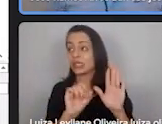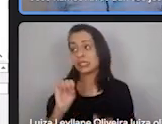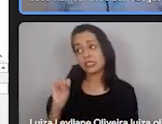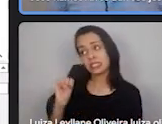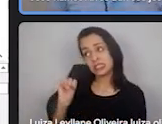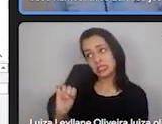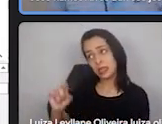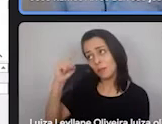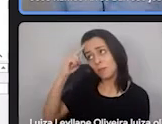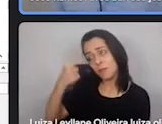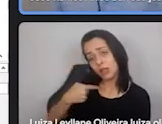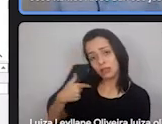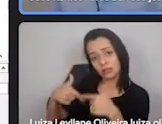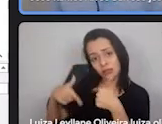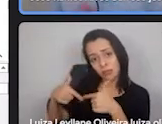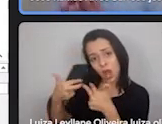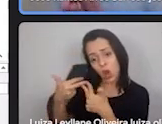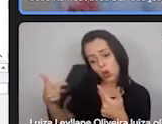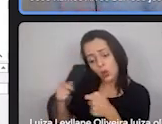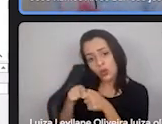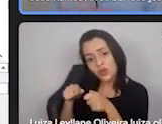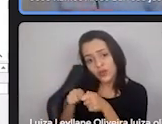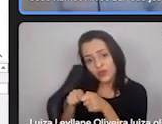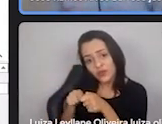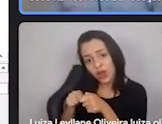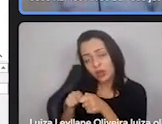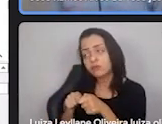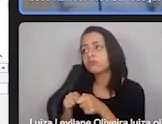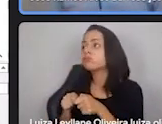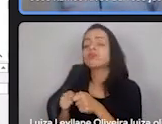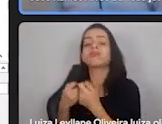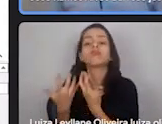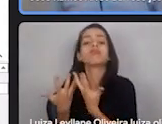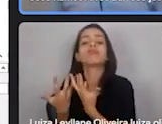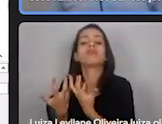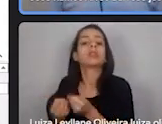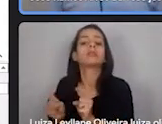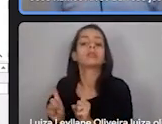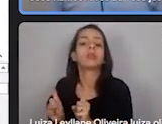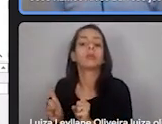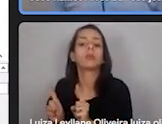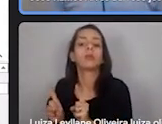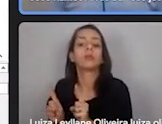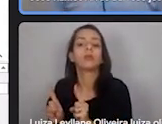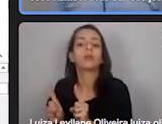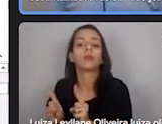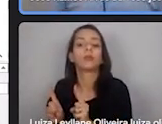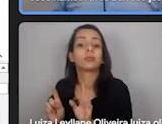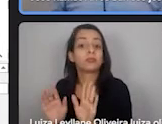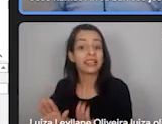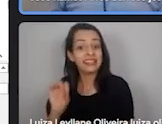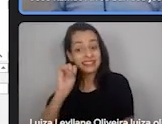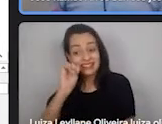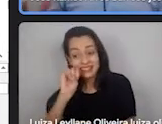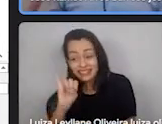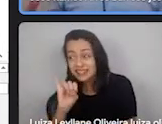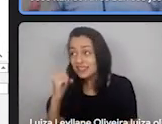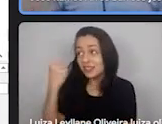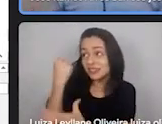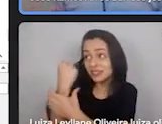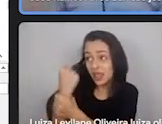recusar qualquer atividade que não vai te dar total